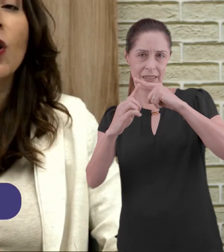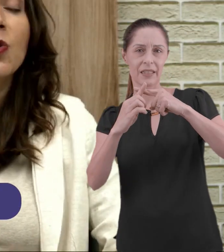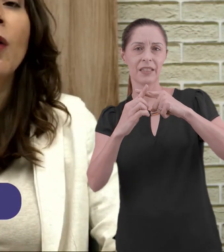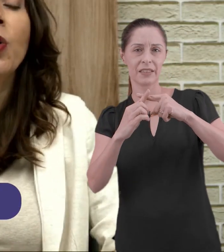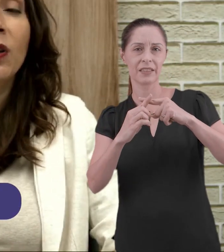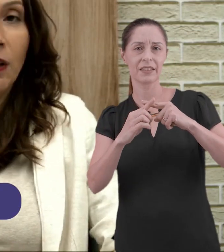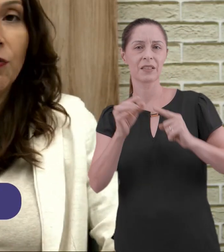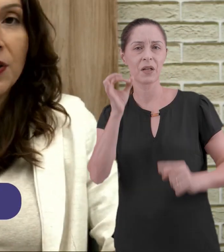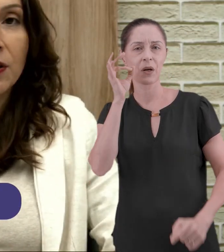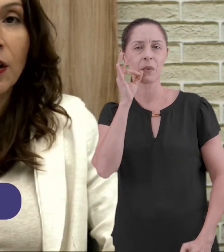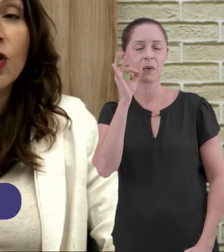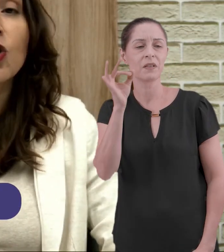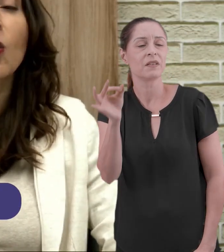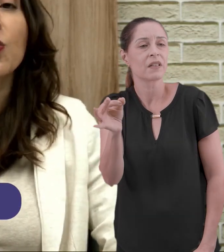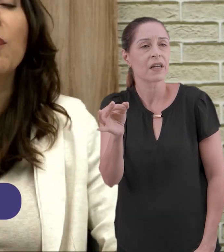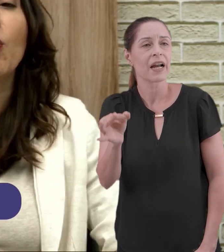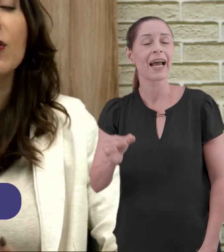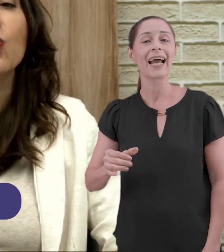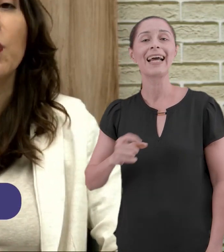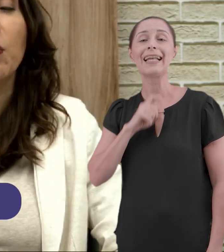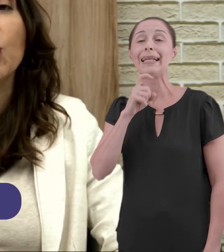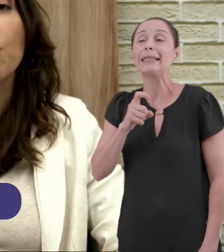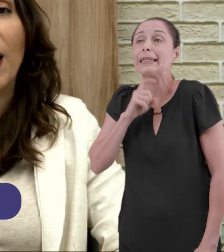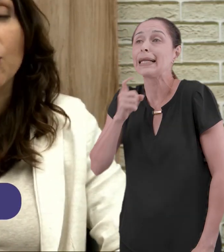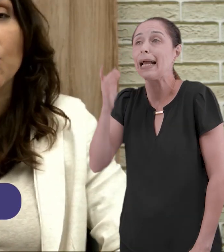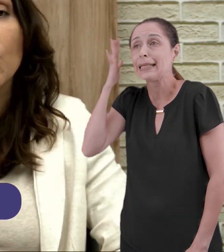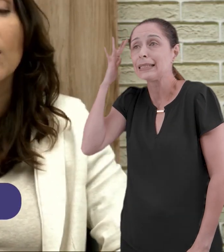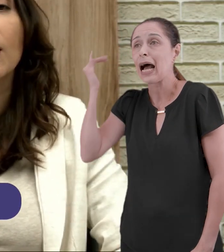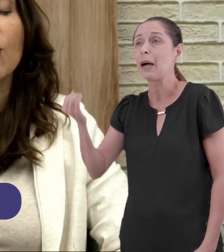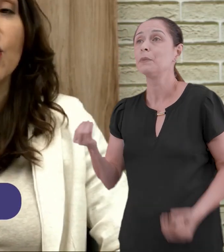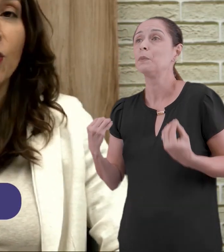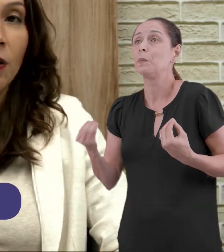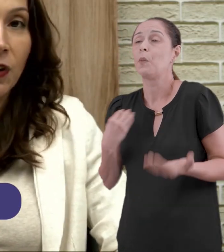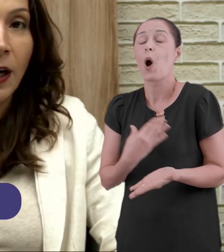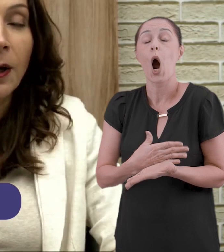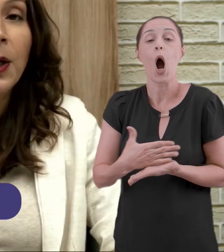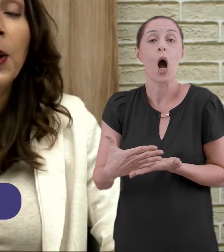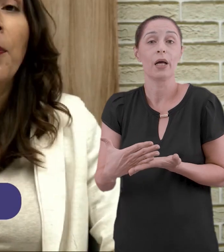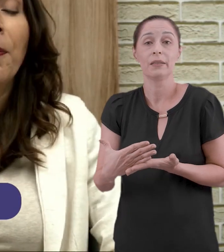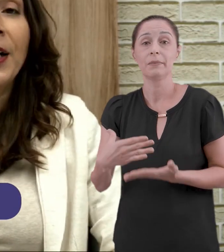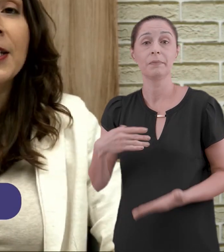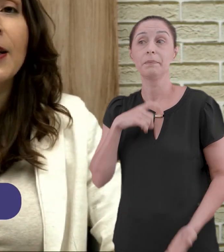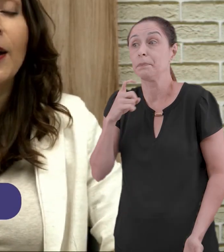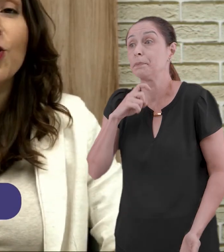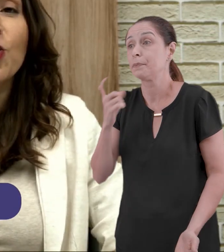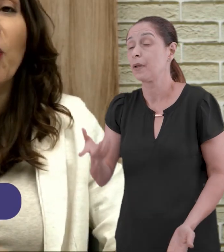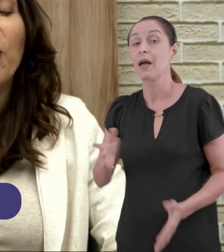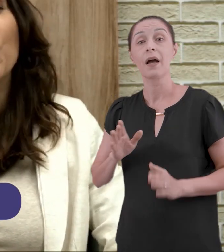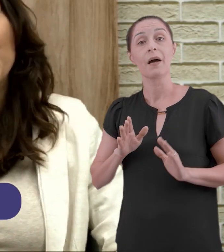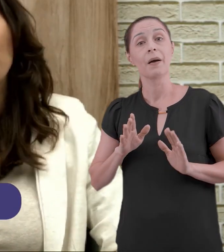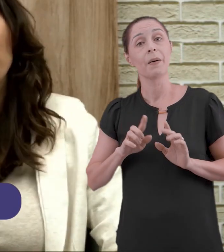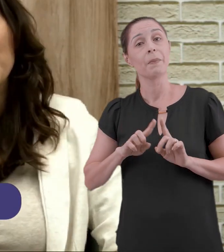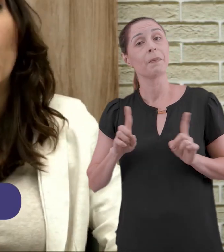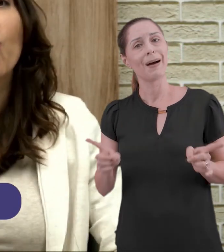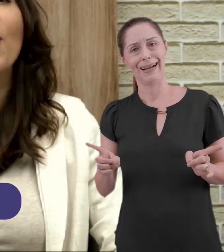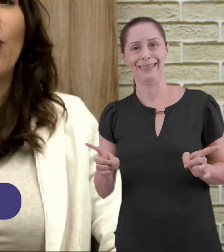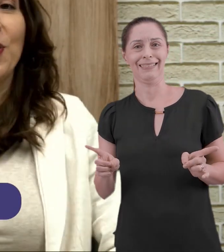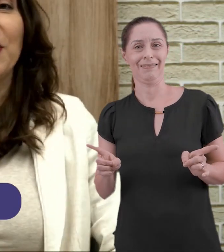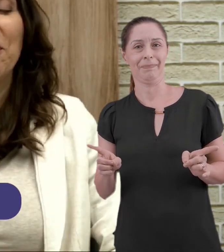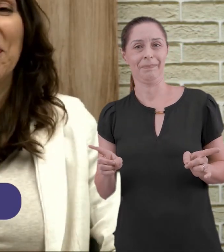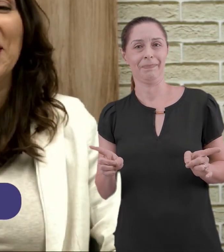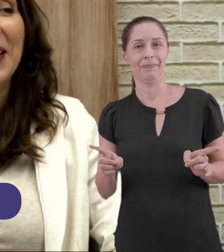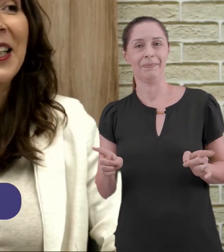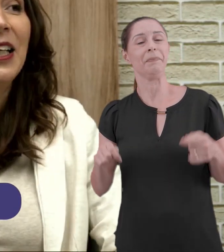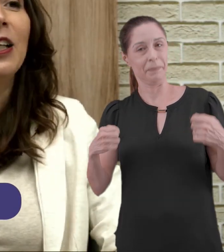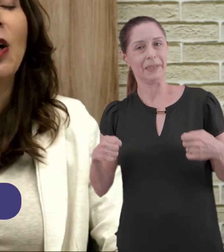A gente não sabe o que tem que fazer. A gente não sabe quais são os primeiros passos que a gente deve dar. Mas a gente não pode deixar de fazer alguma